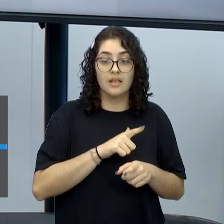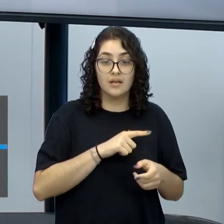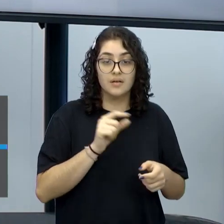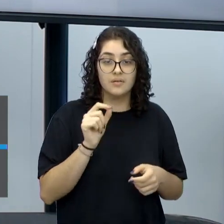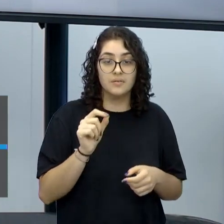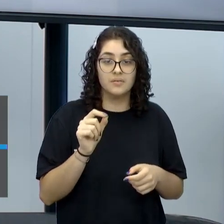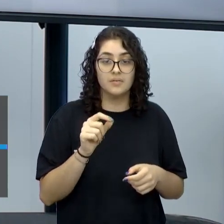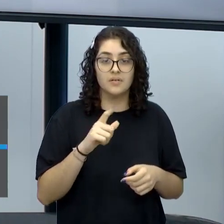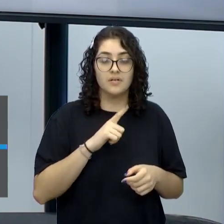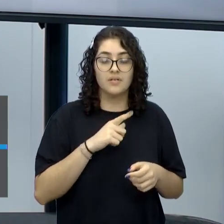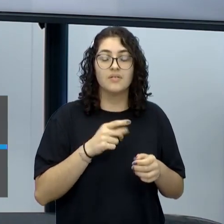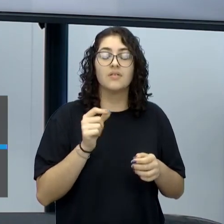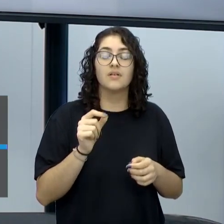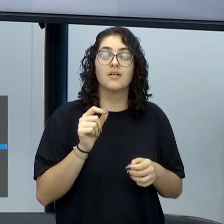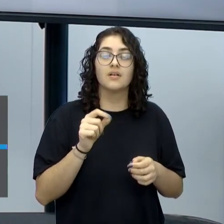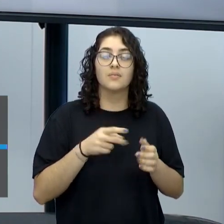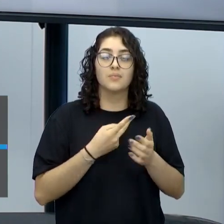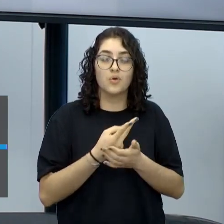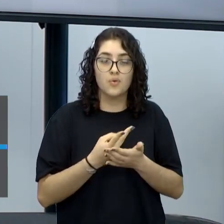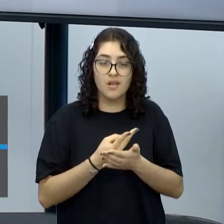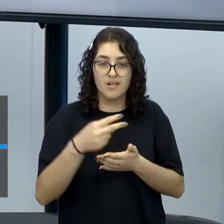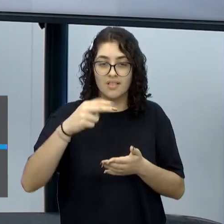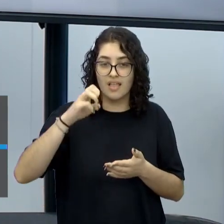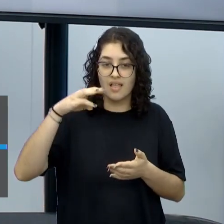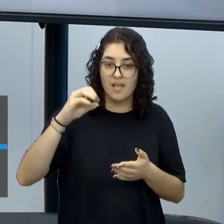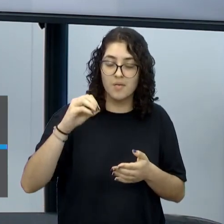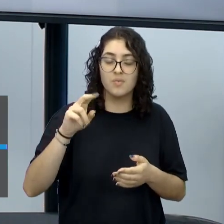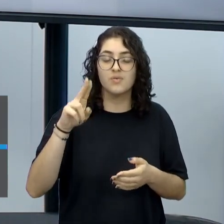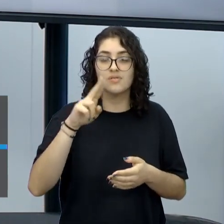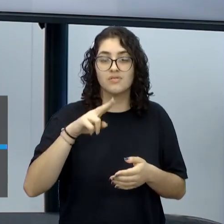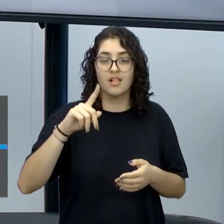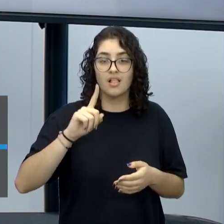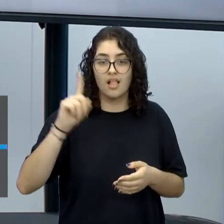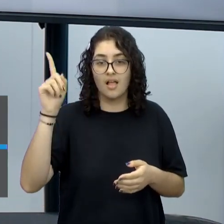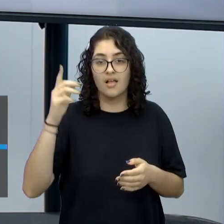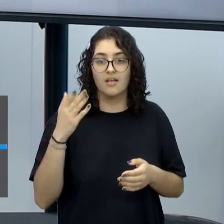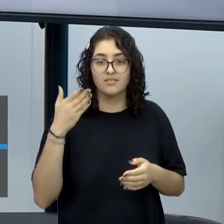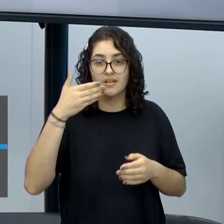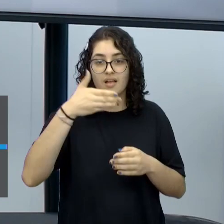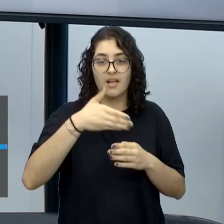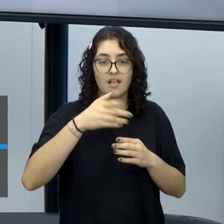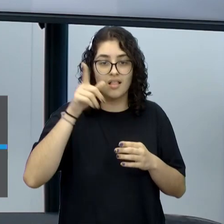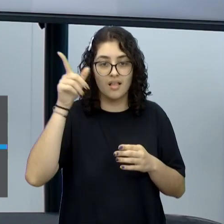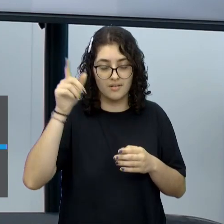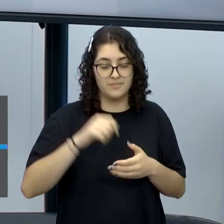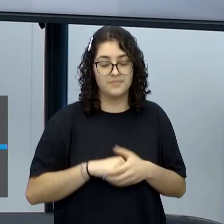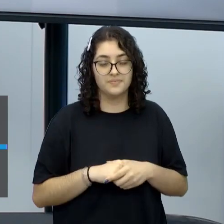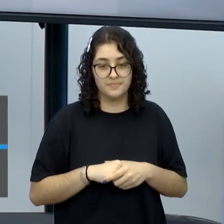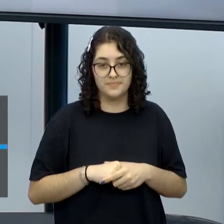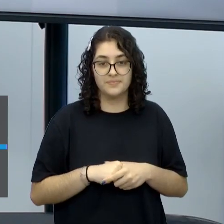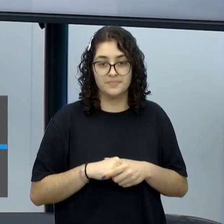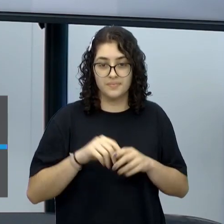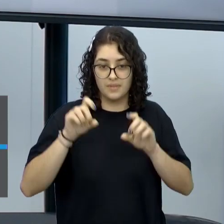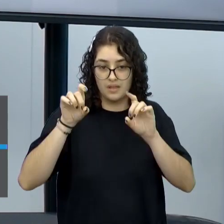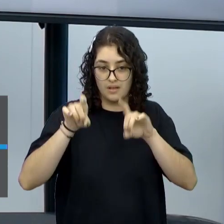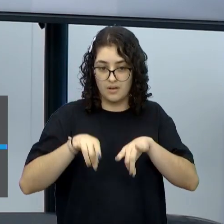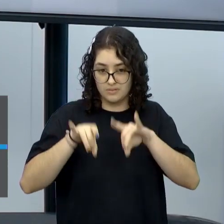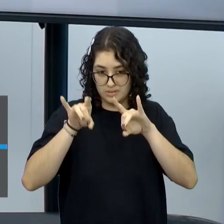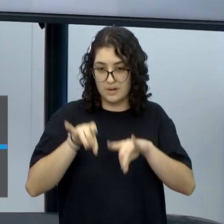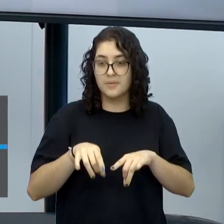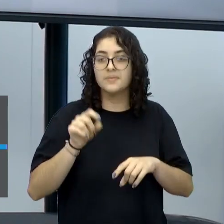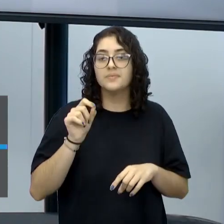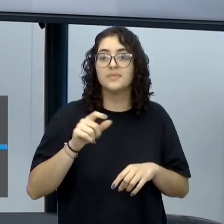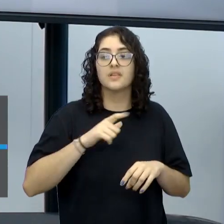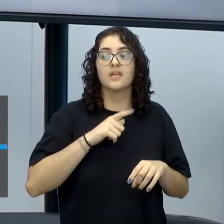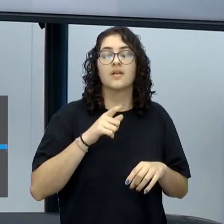em Procurando Nemo que as tartarugas usam para chegar na Austrália. É isso, tá? Então, você tem tantos